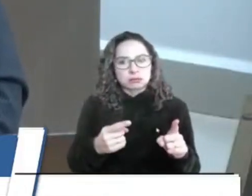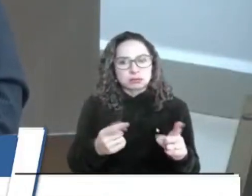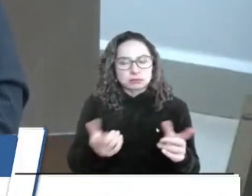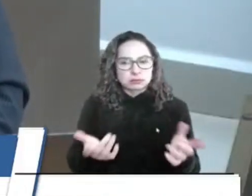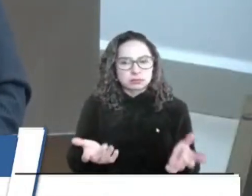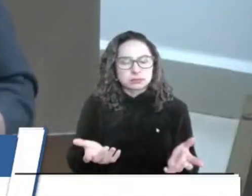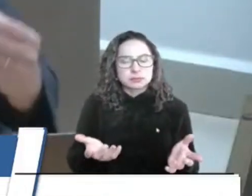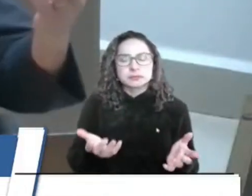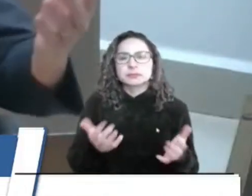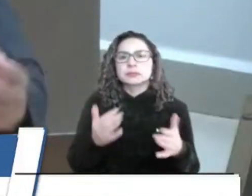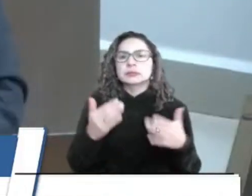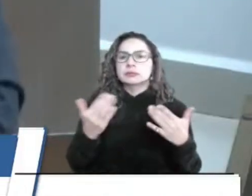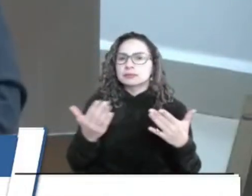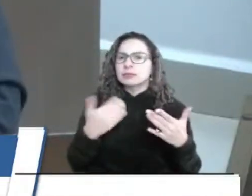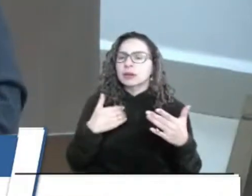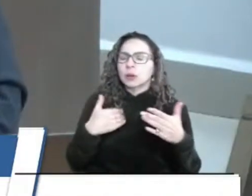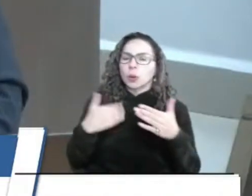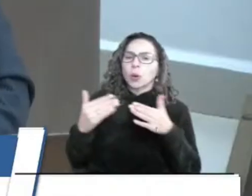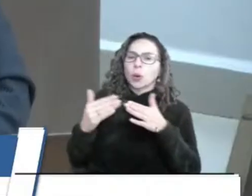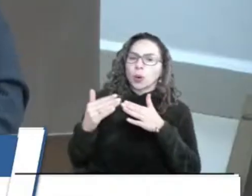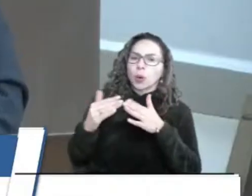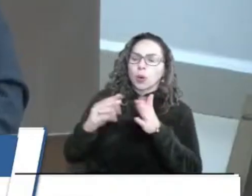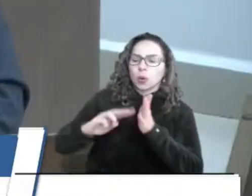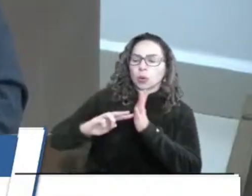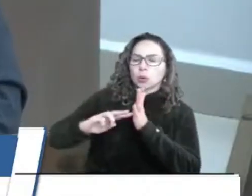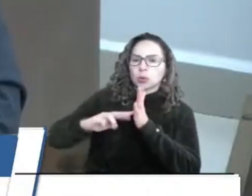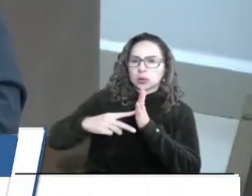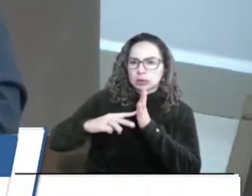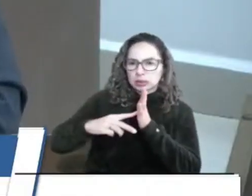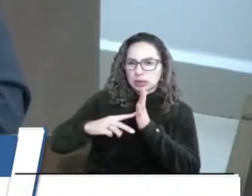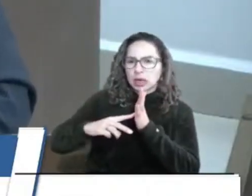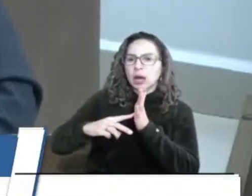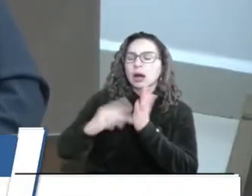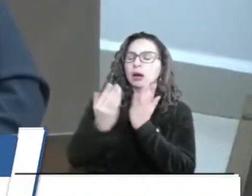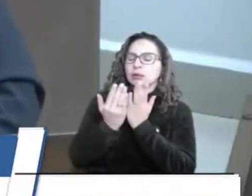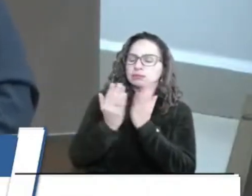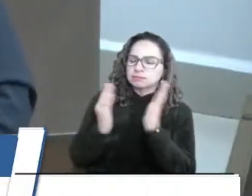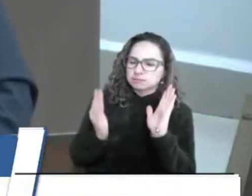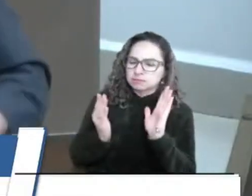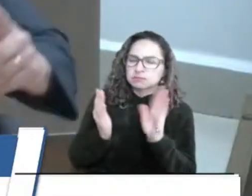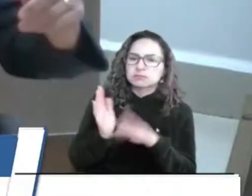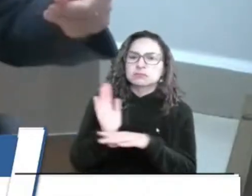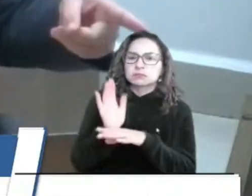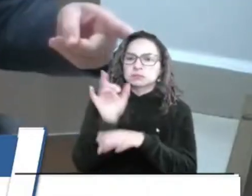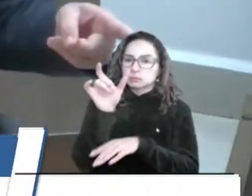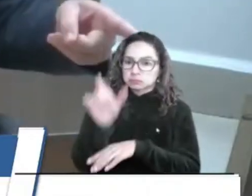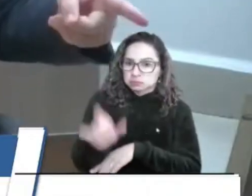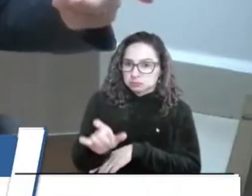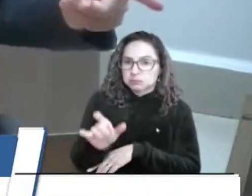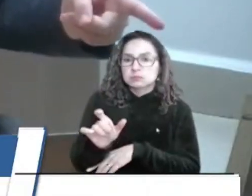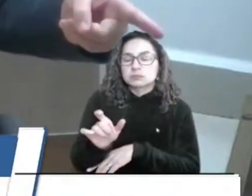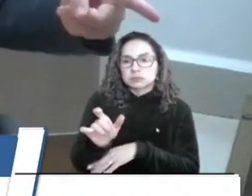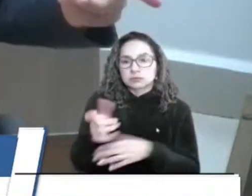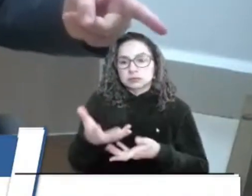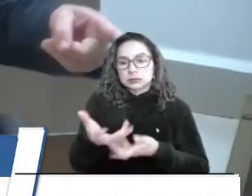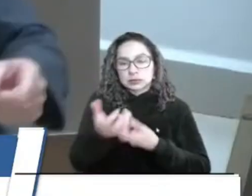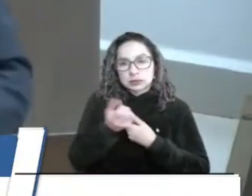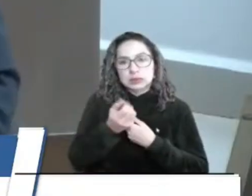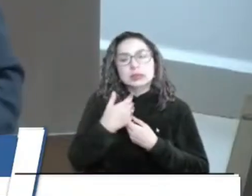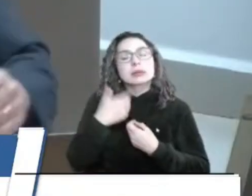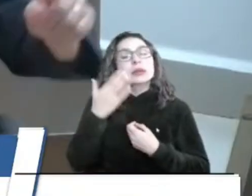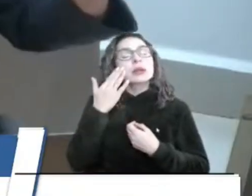Então, da mesma forma que o sindicato se colocou sempre à disposição da servidora, foi para saber o que